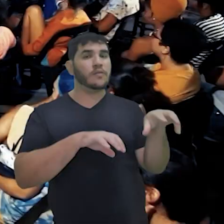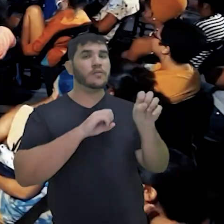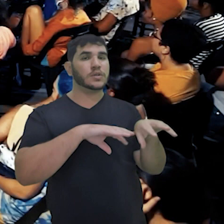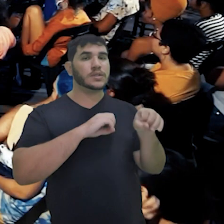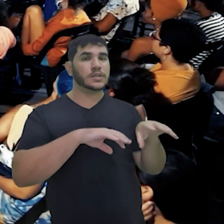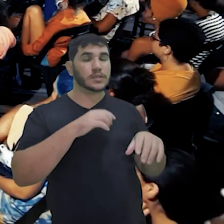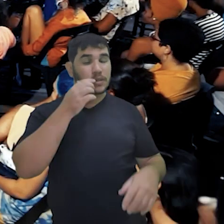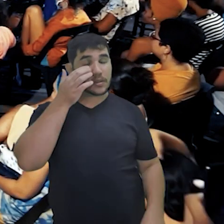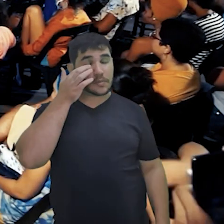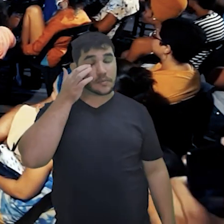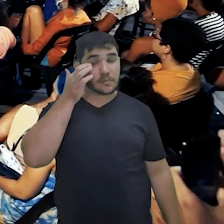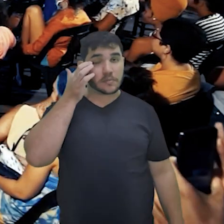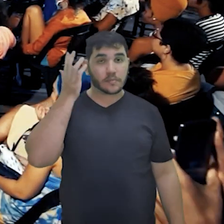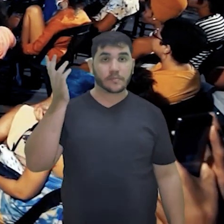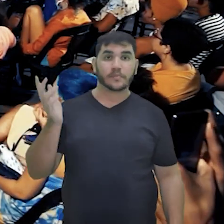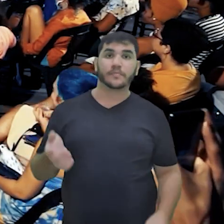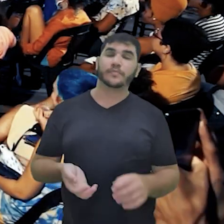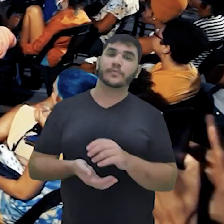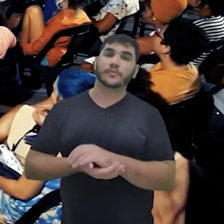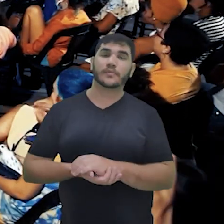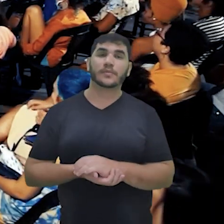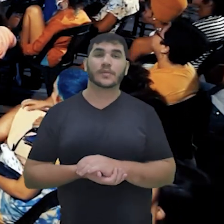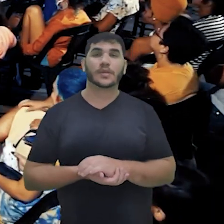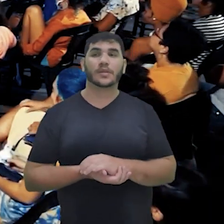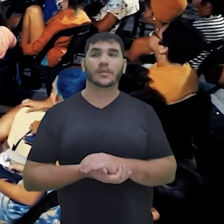ensinar. Lahaine!